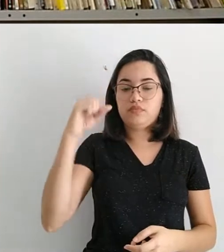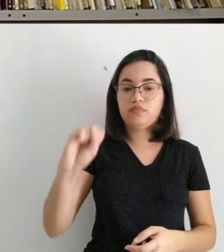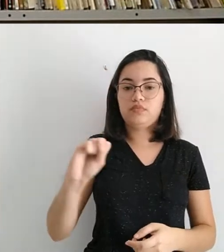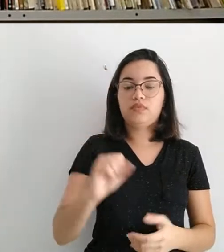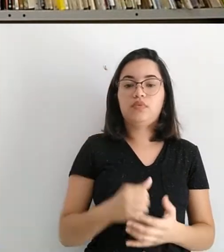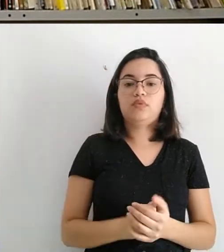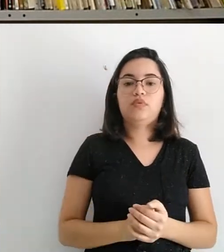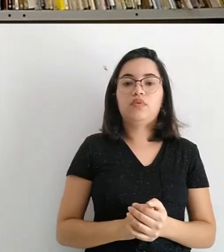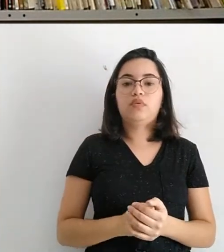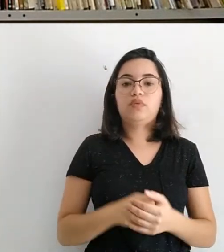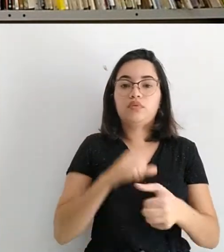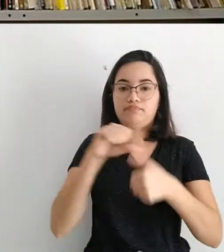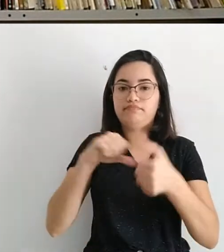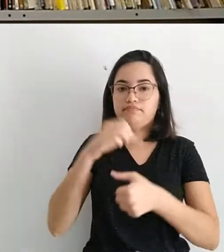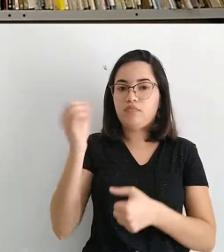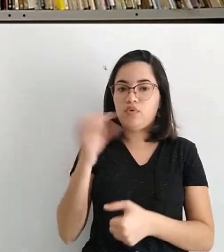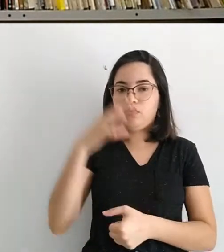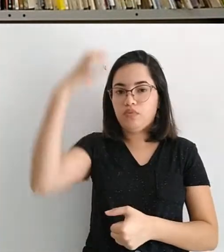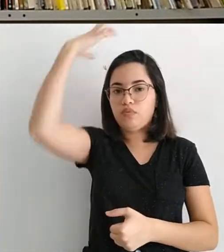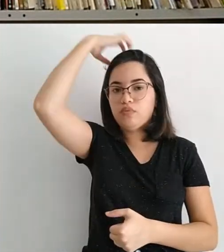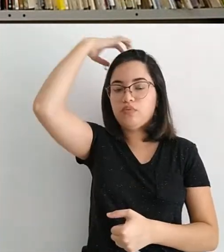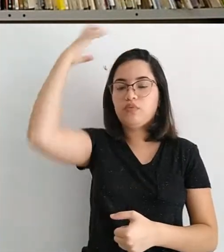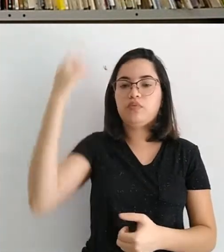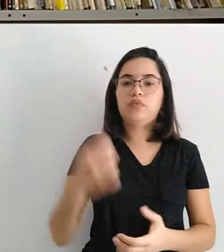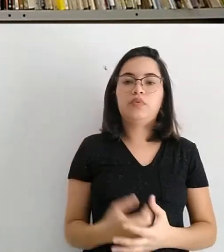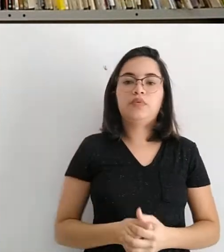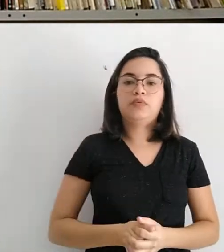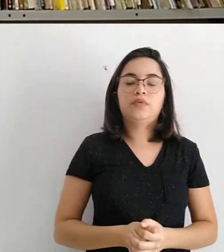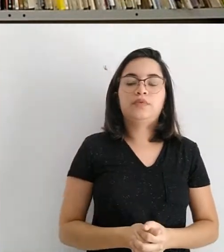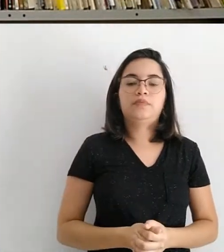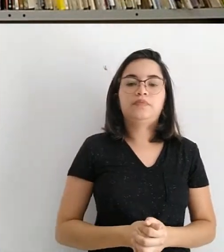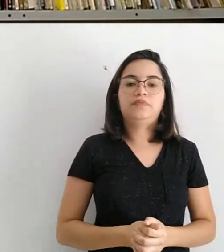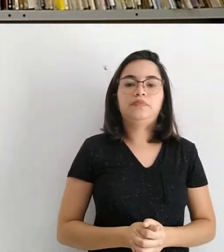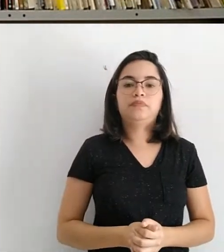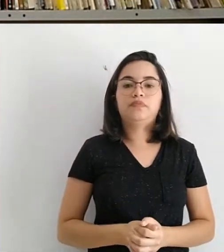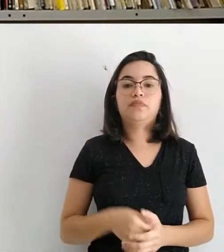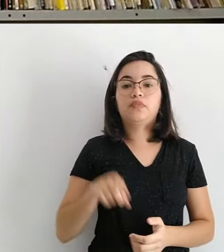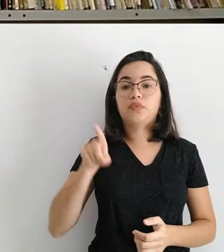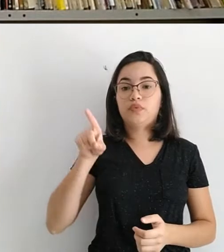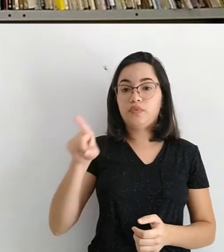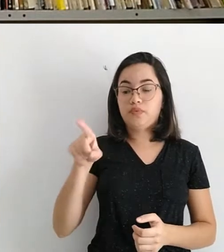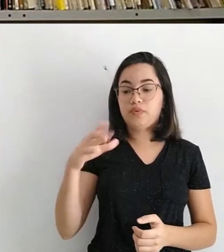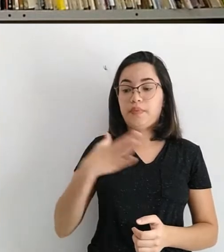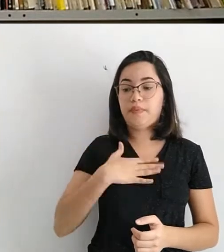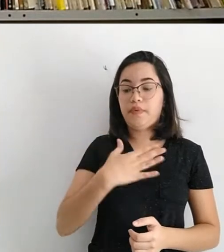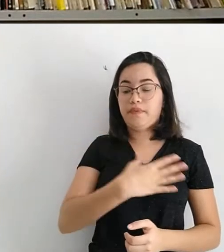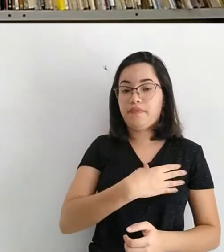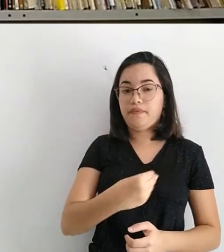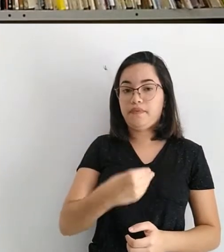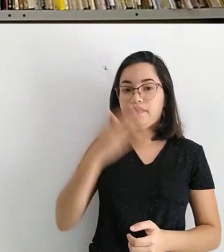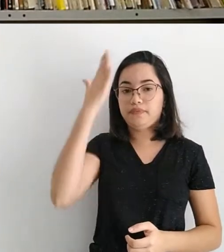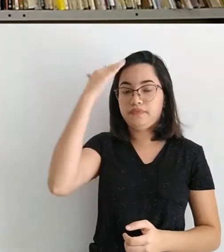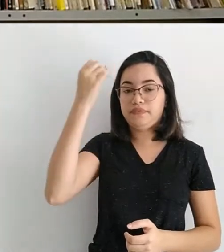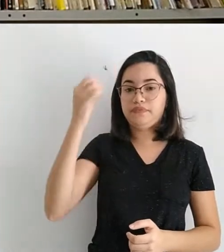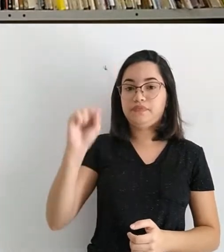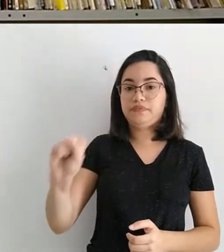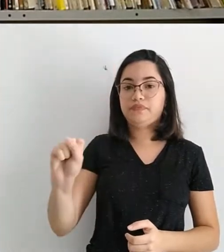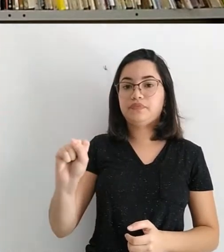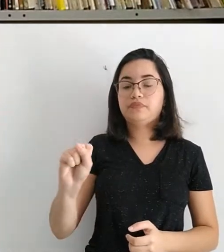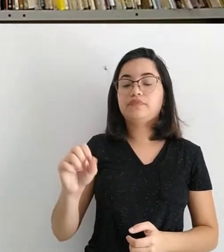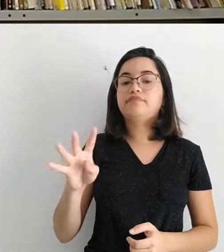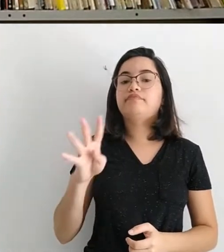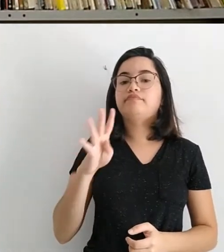filho Salomão, que se tornaria o novo rei: e você, meu filho Salomão,